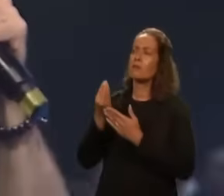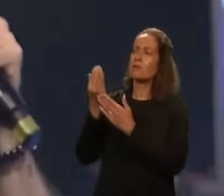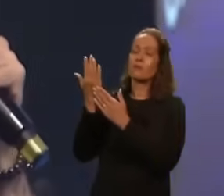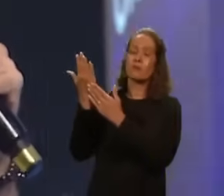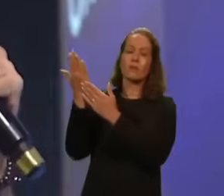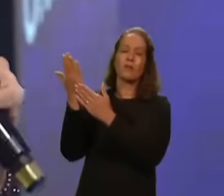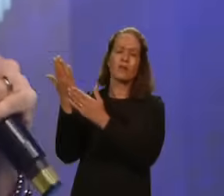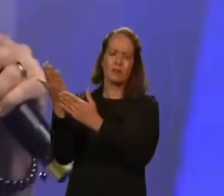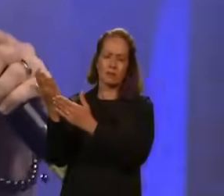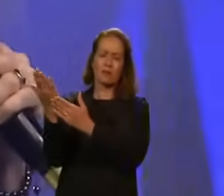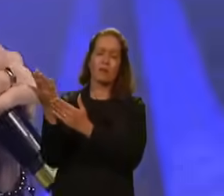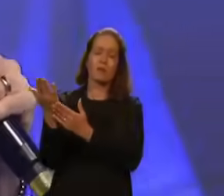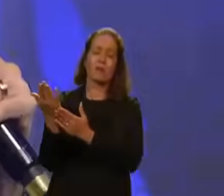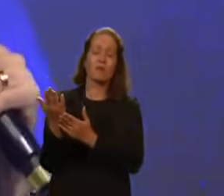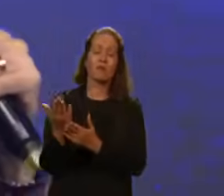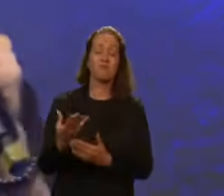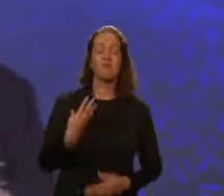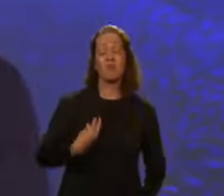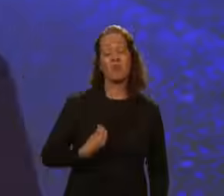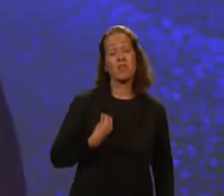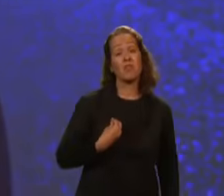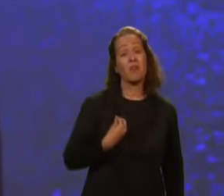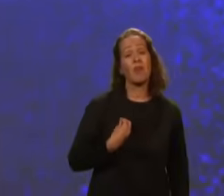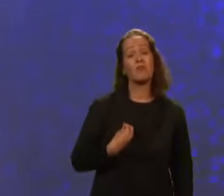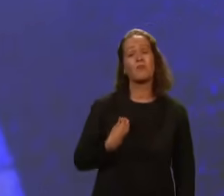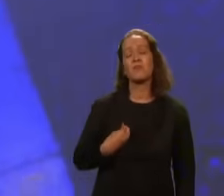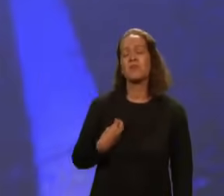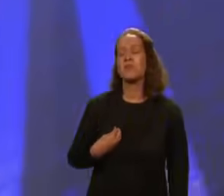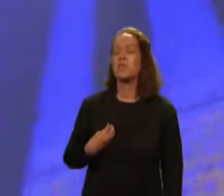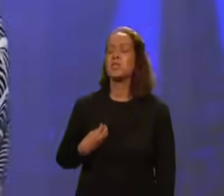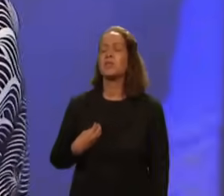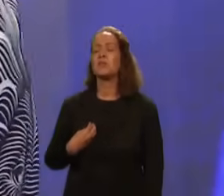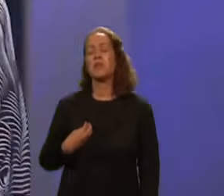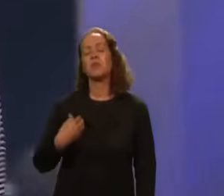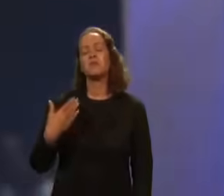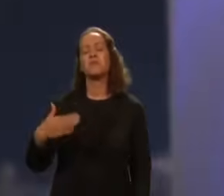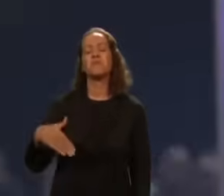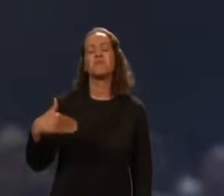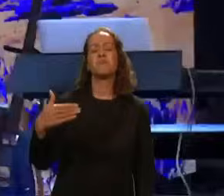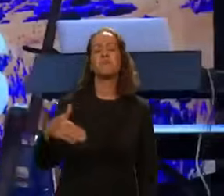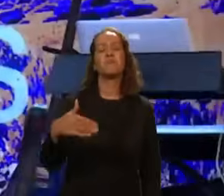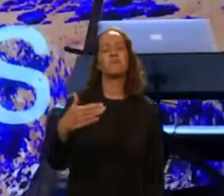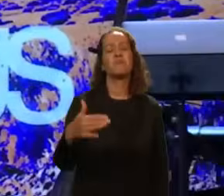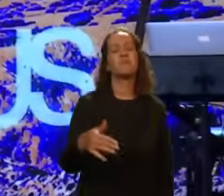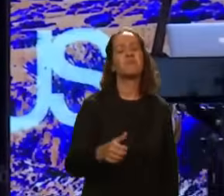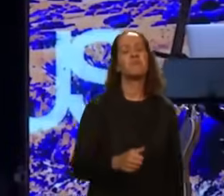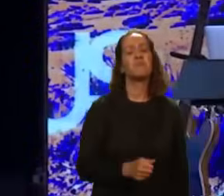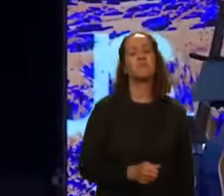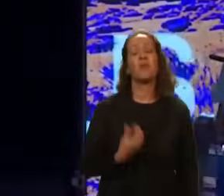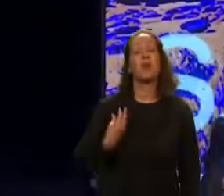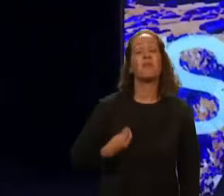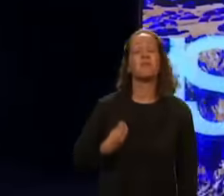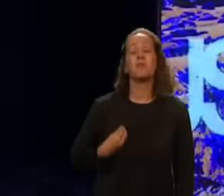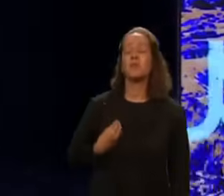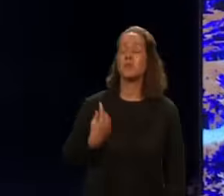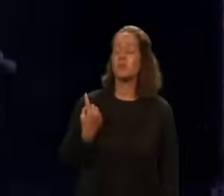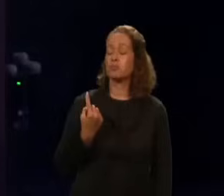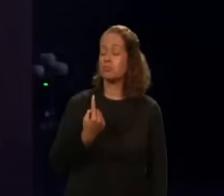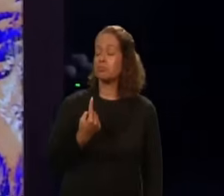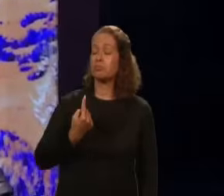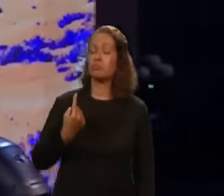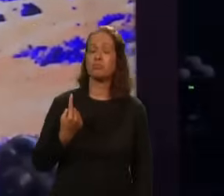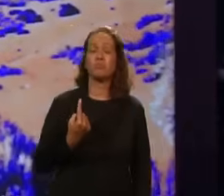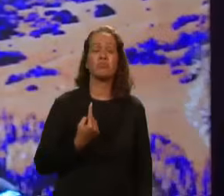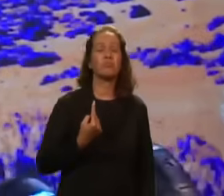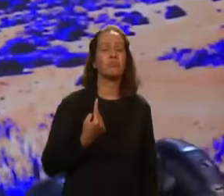pro mar afora. Na solidão da lida não